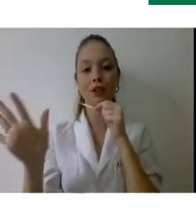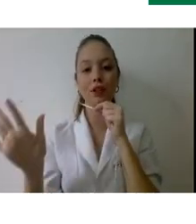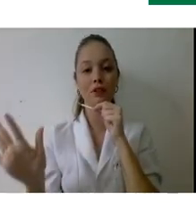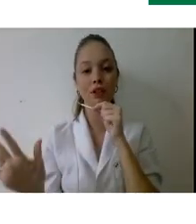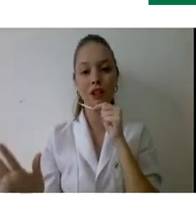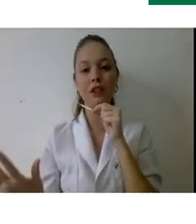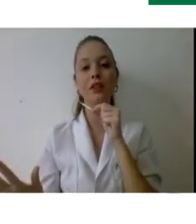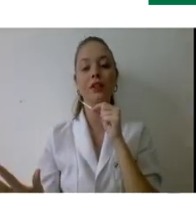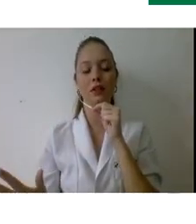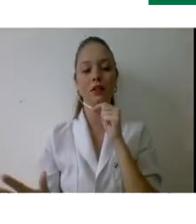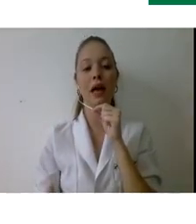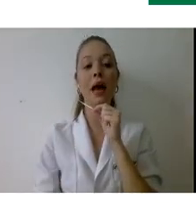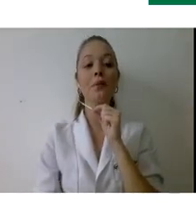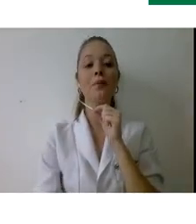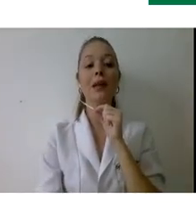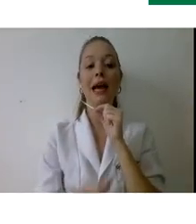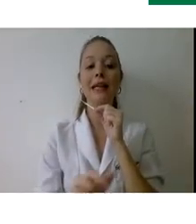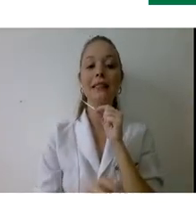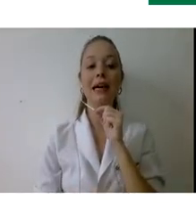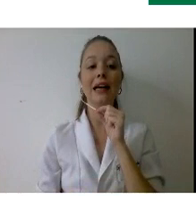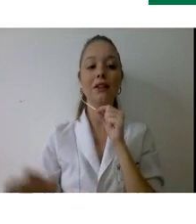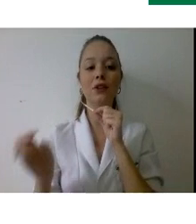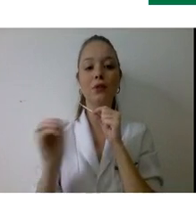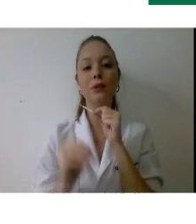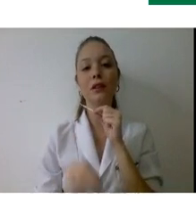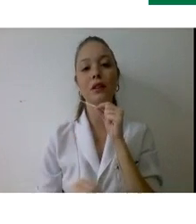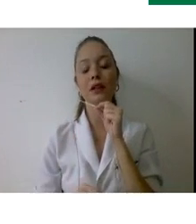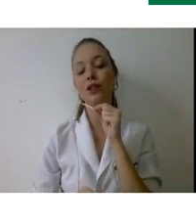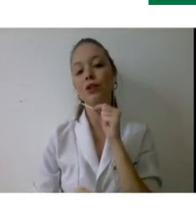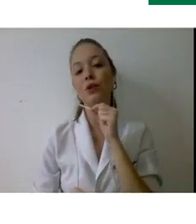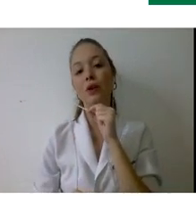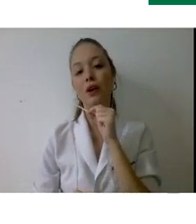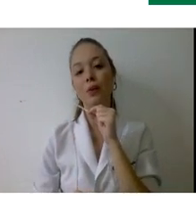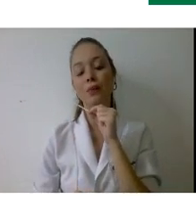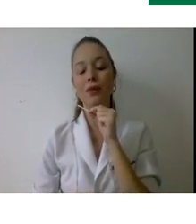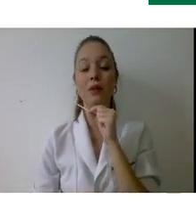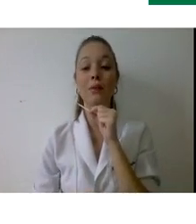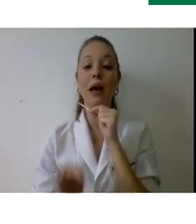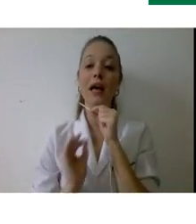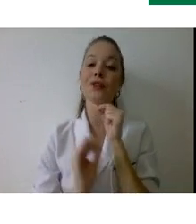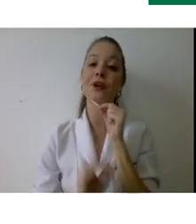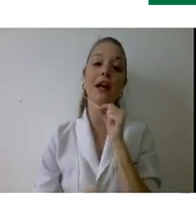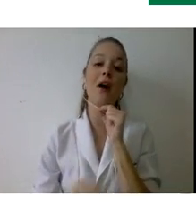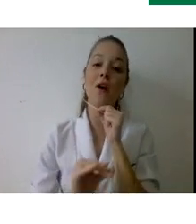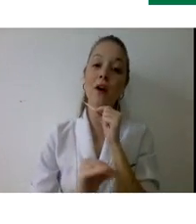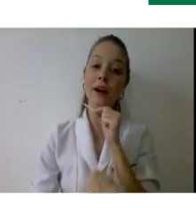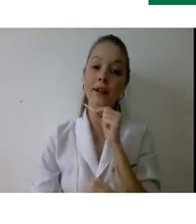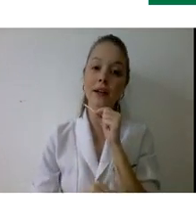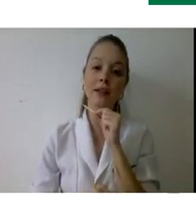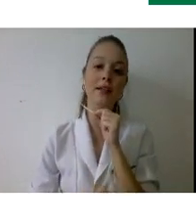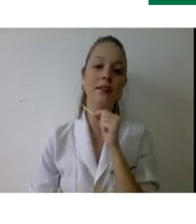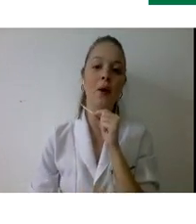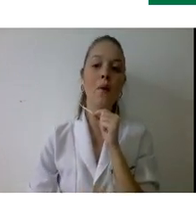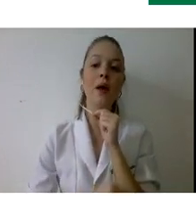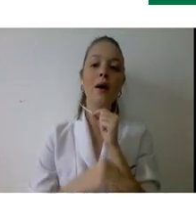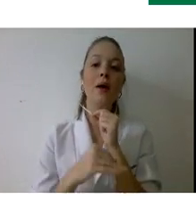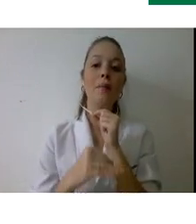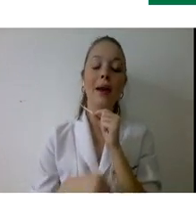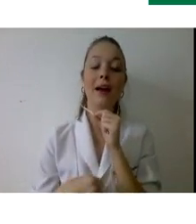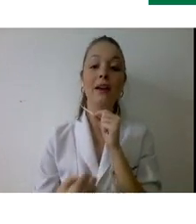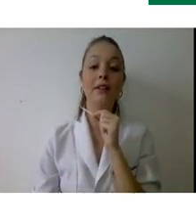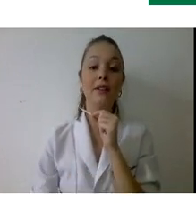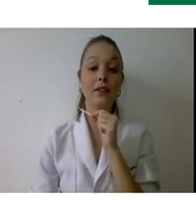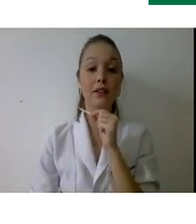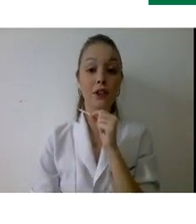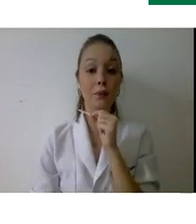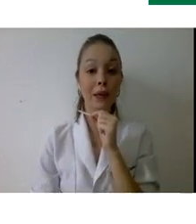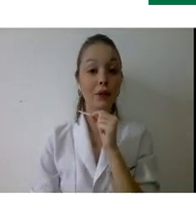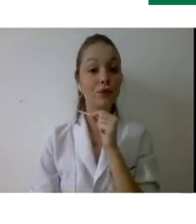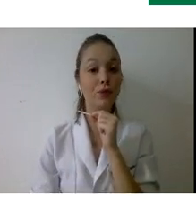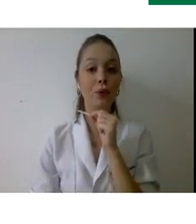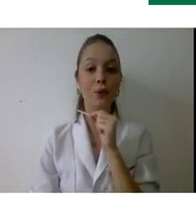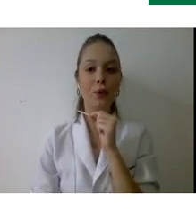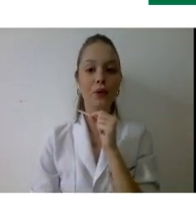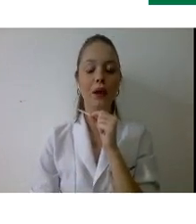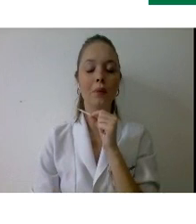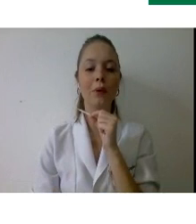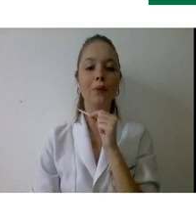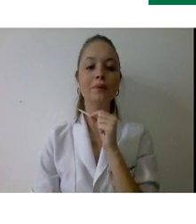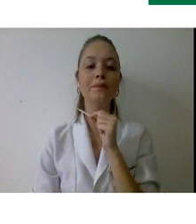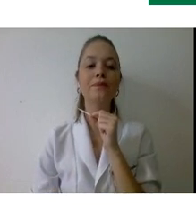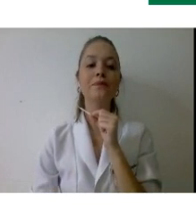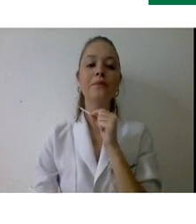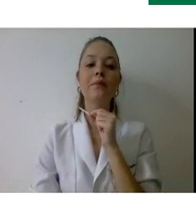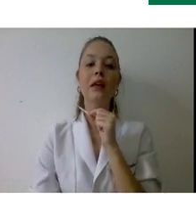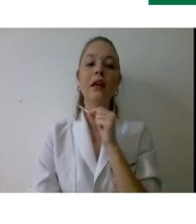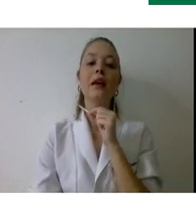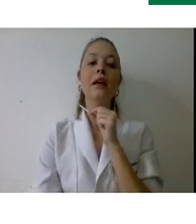queimadura durante dias, tá? Essa gaze úmida que a gente coloca por cima é só na hora da lesão para a criança sentir menos dor,